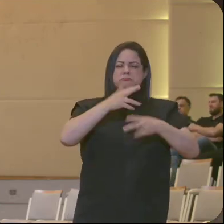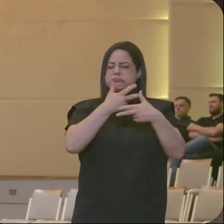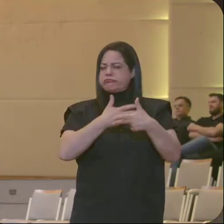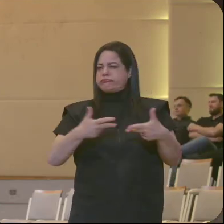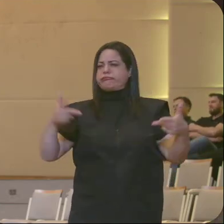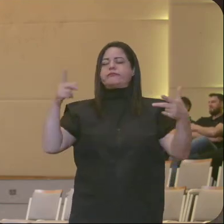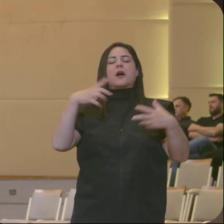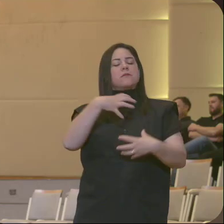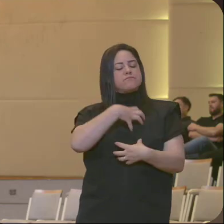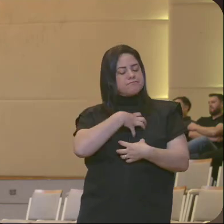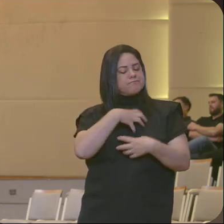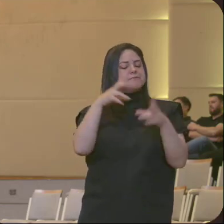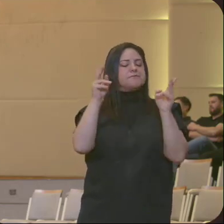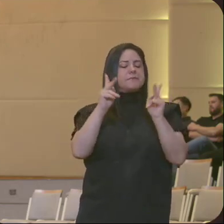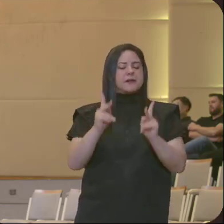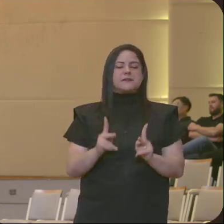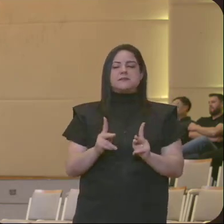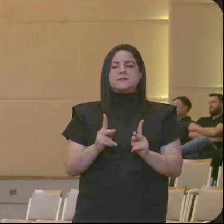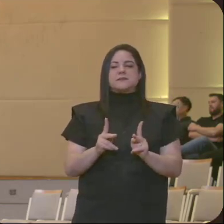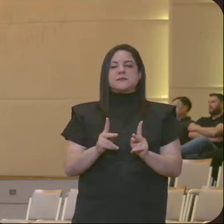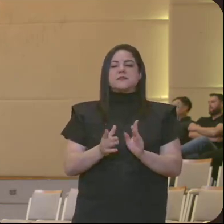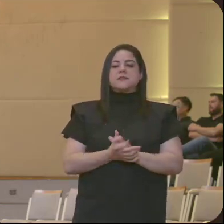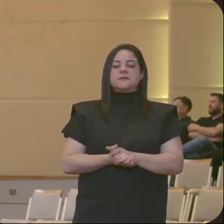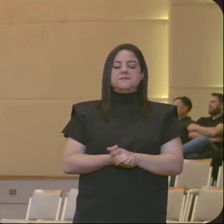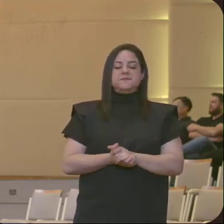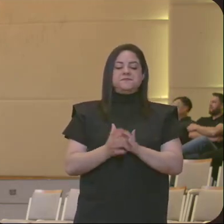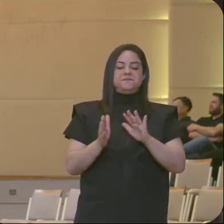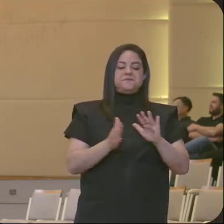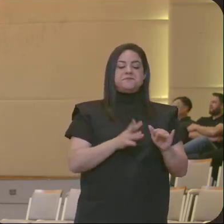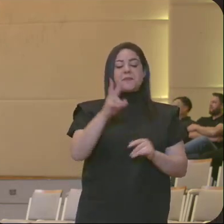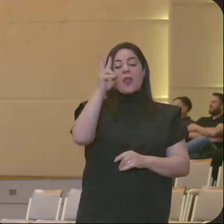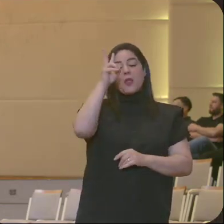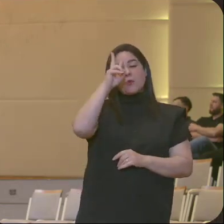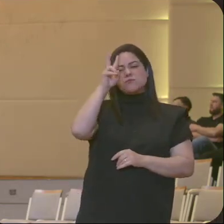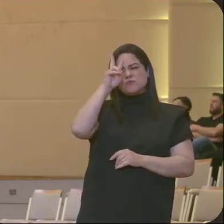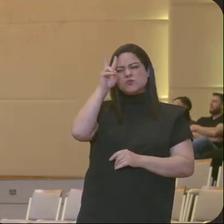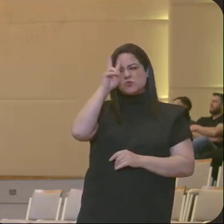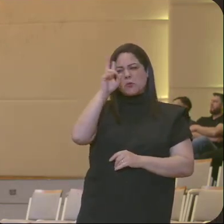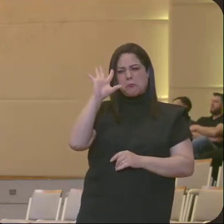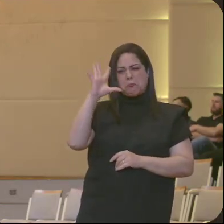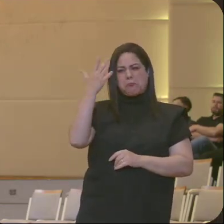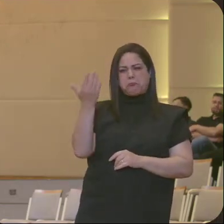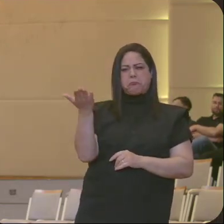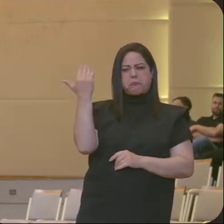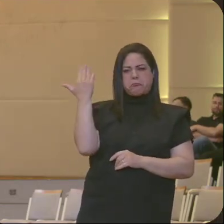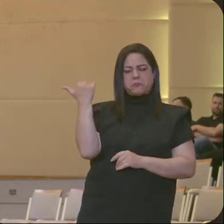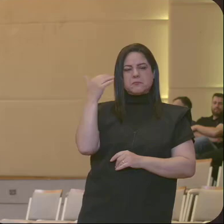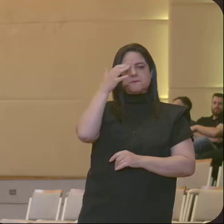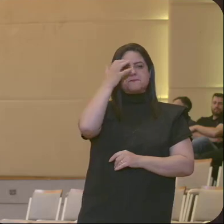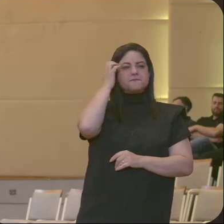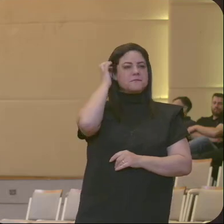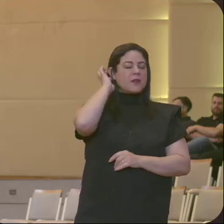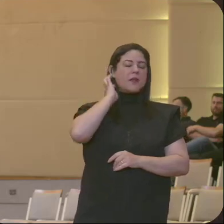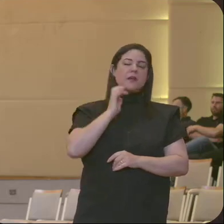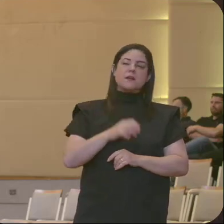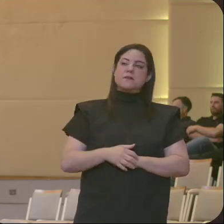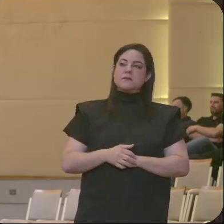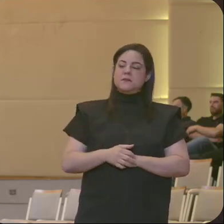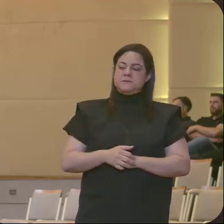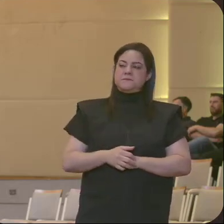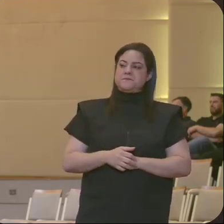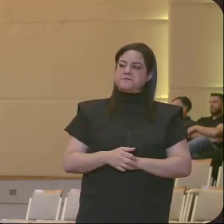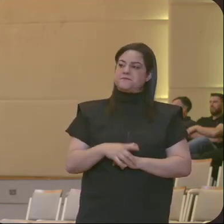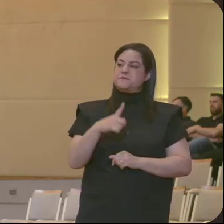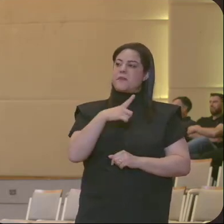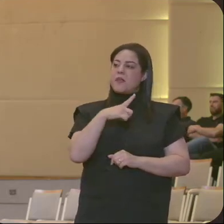vida. Eu lembro de uma história que eu ouvi esses tempos atrás e eu tenho colocado nesses momentos